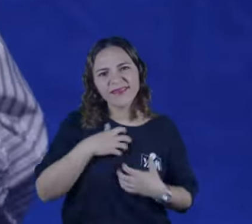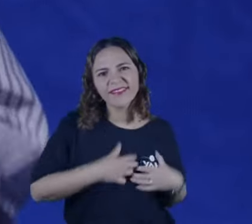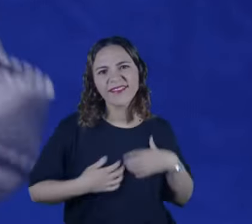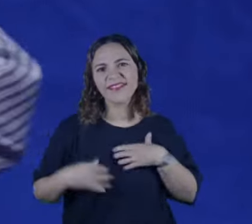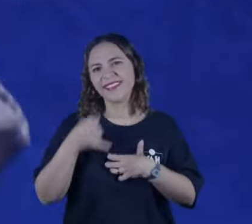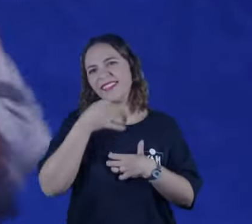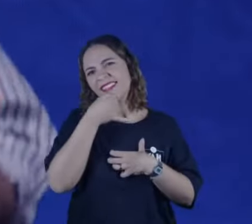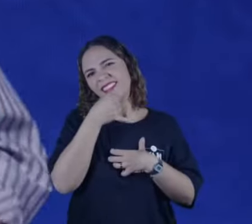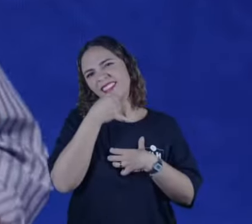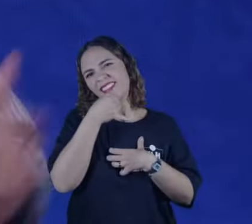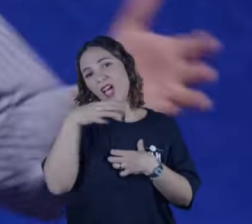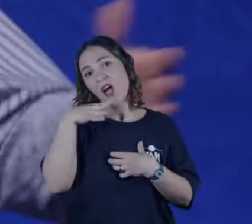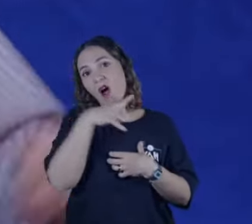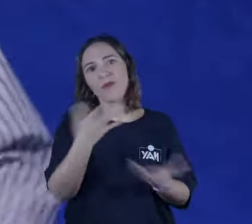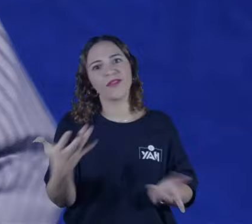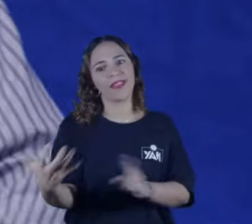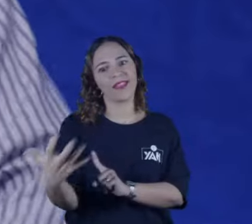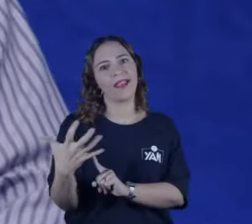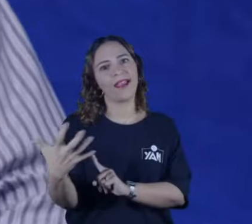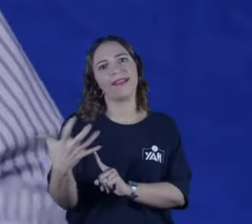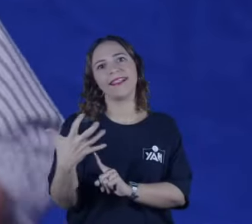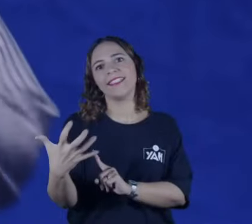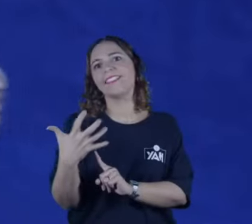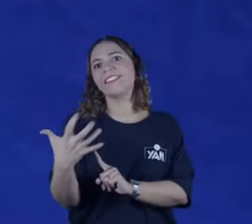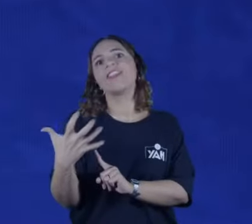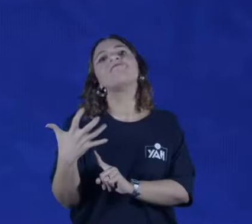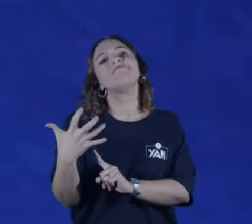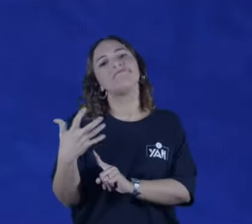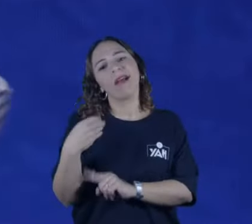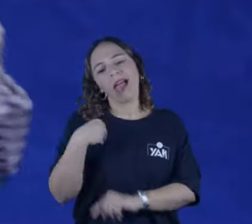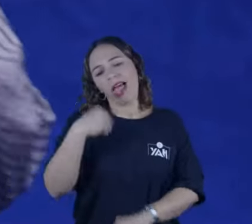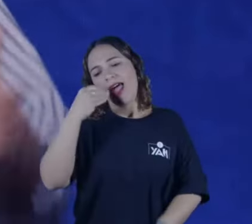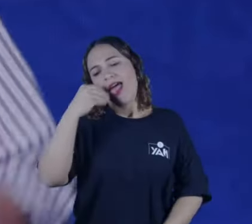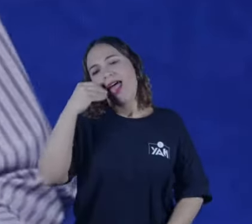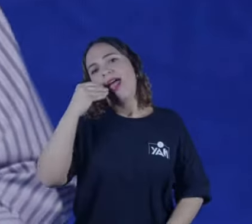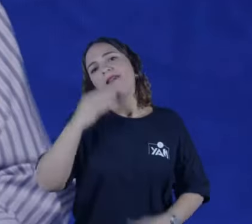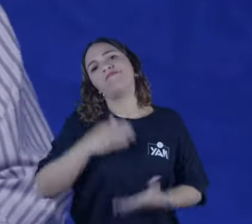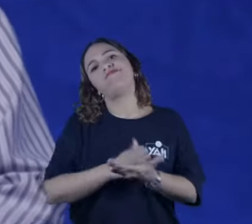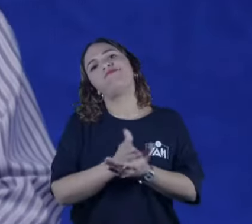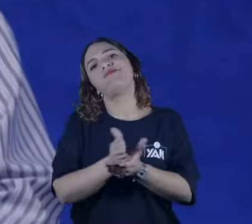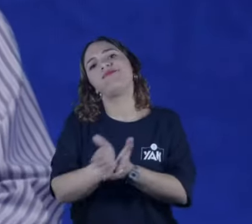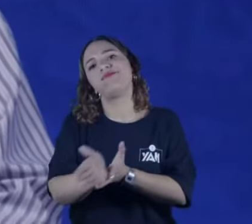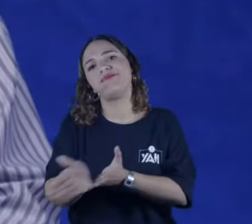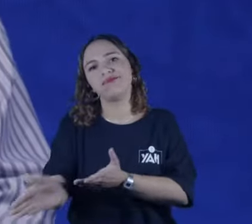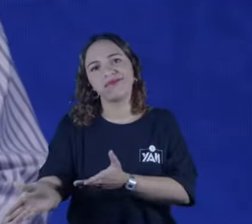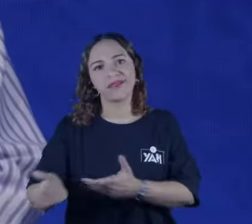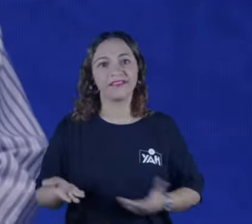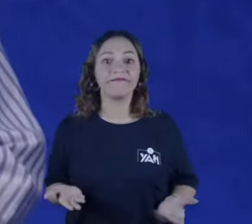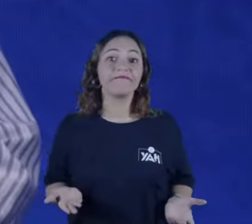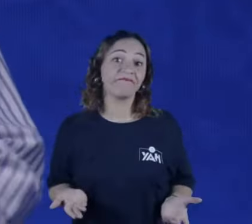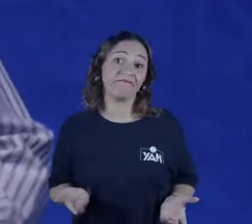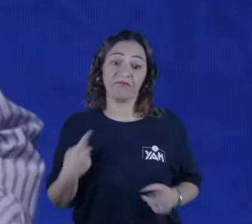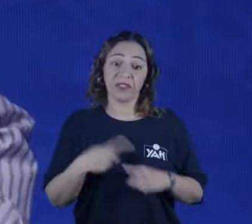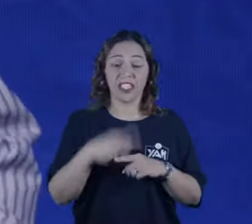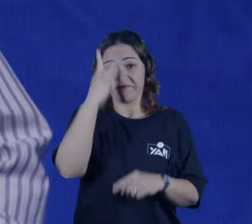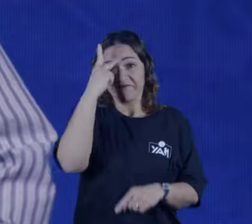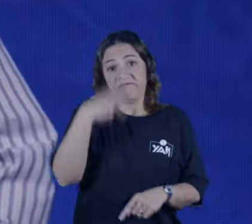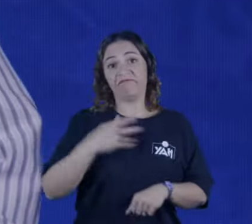e, obviamente, as tentações acabam por vencer o indivíduo que está por sua